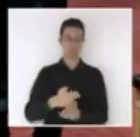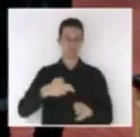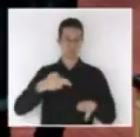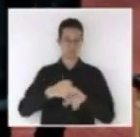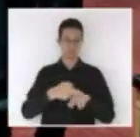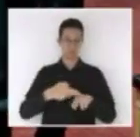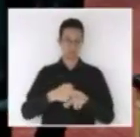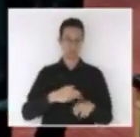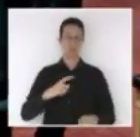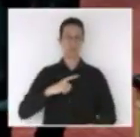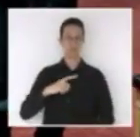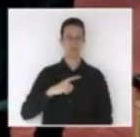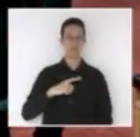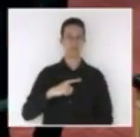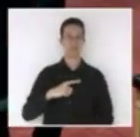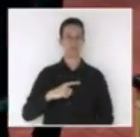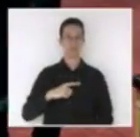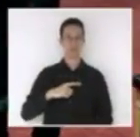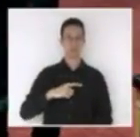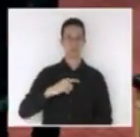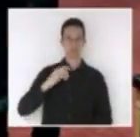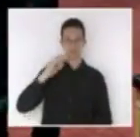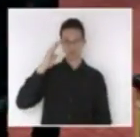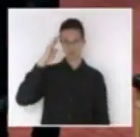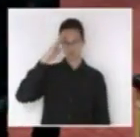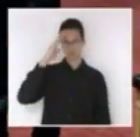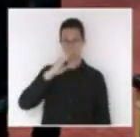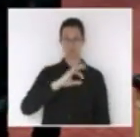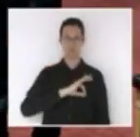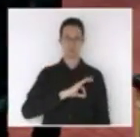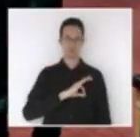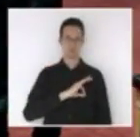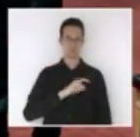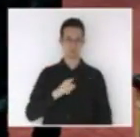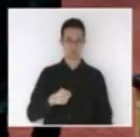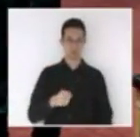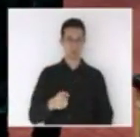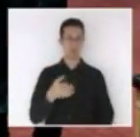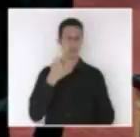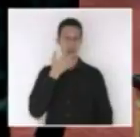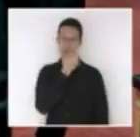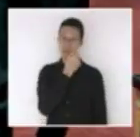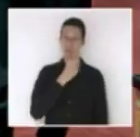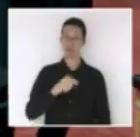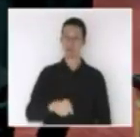este fanfarrão palhaço não saía inteiro, não.